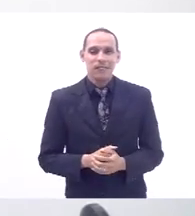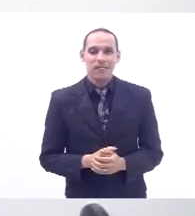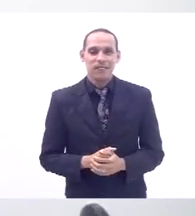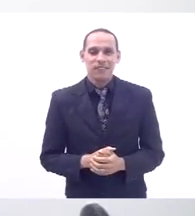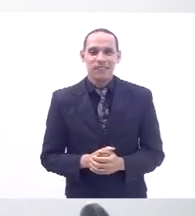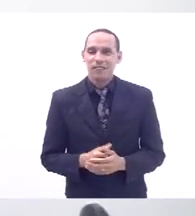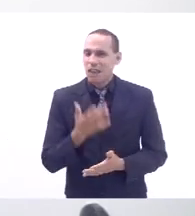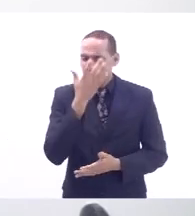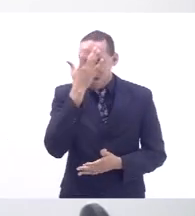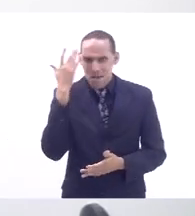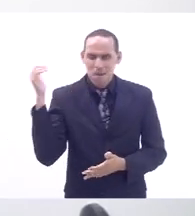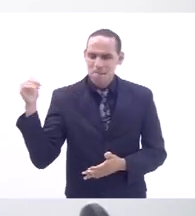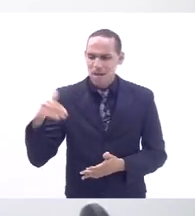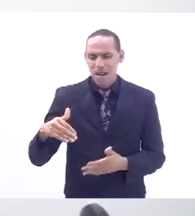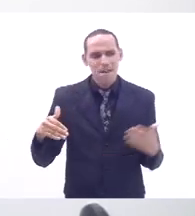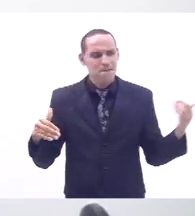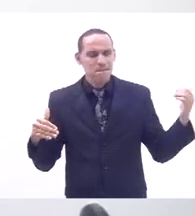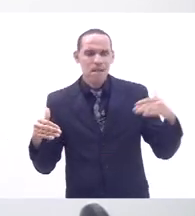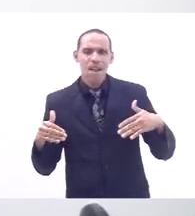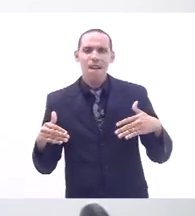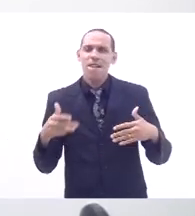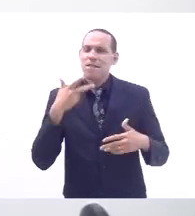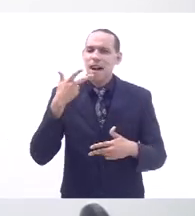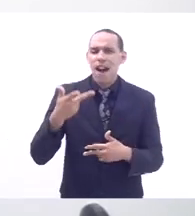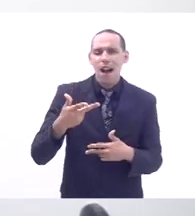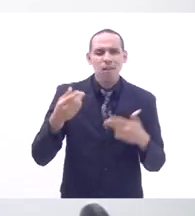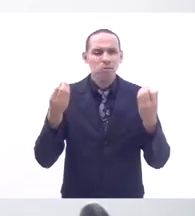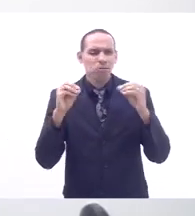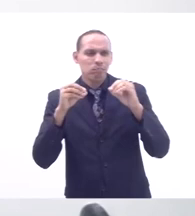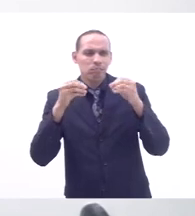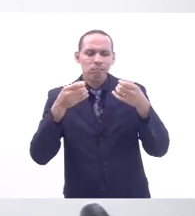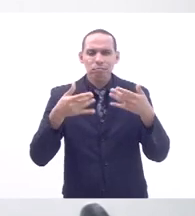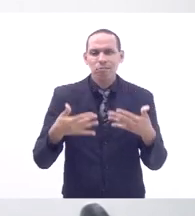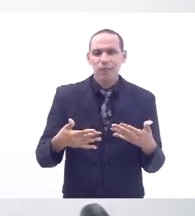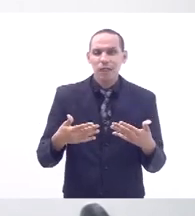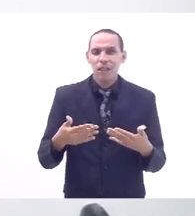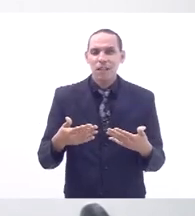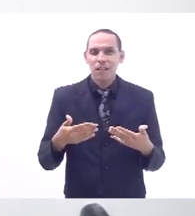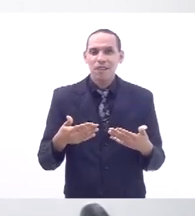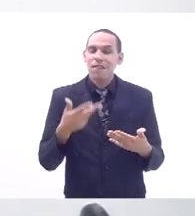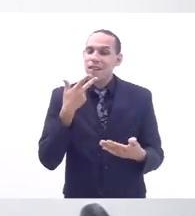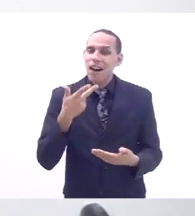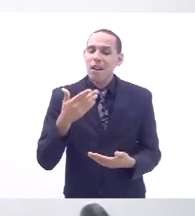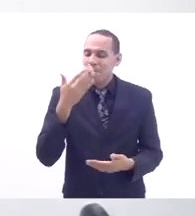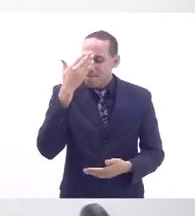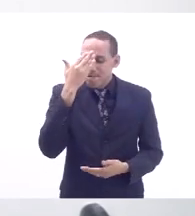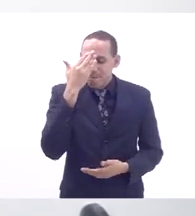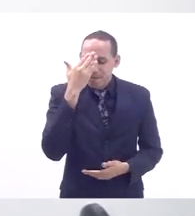as pessoas falam, comentam, me pedem obrigado. E aí